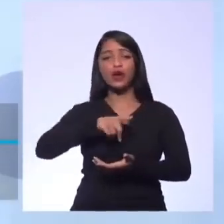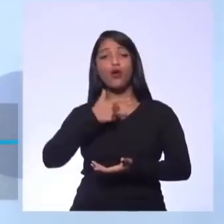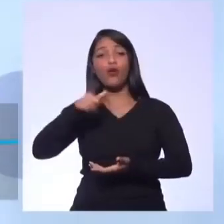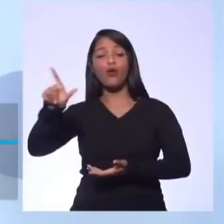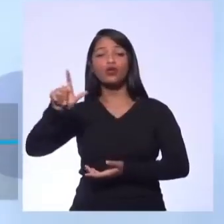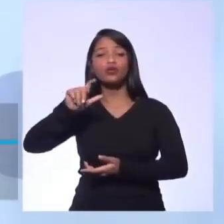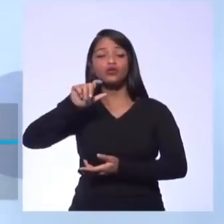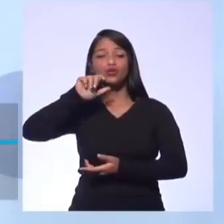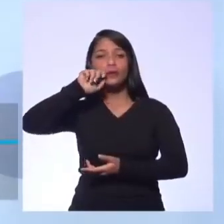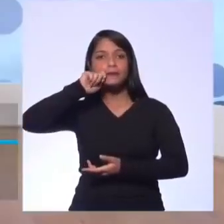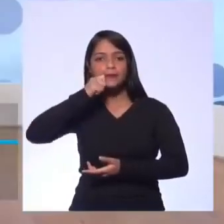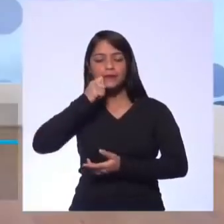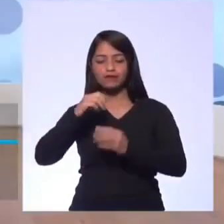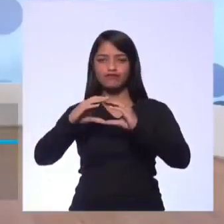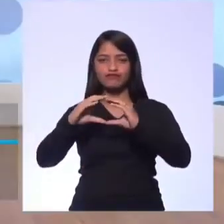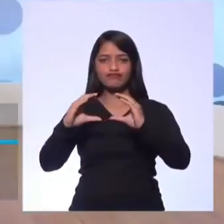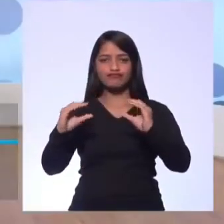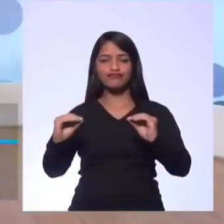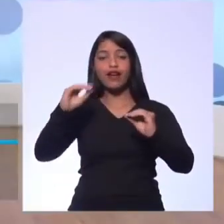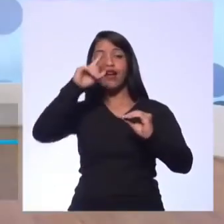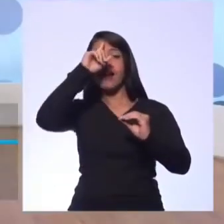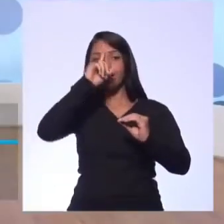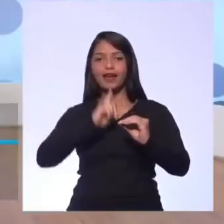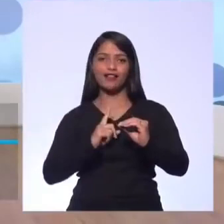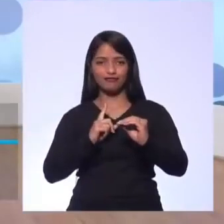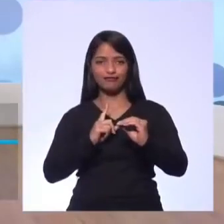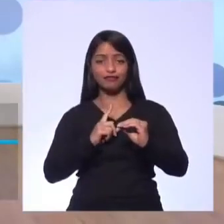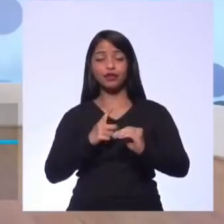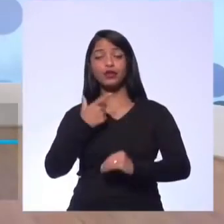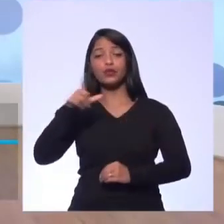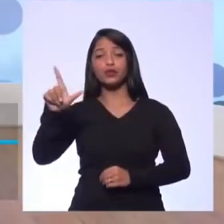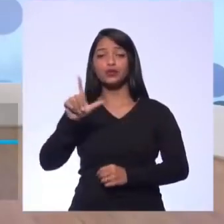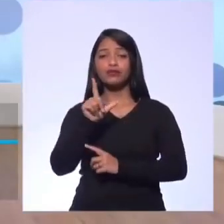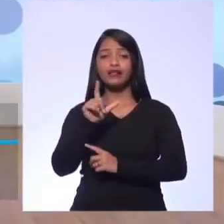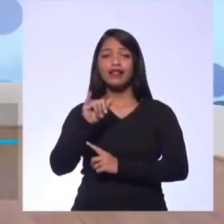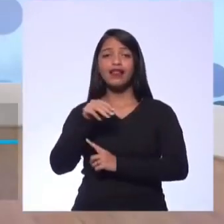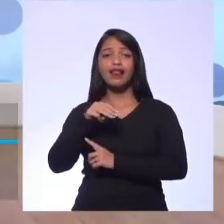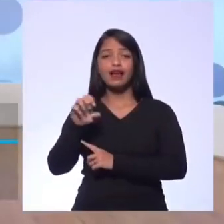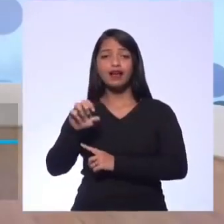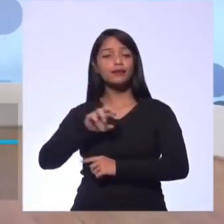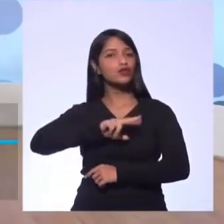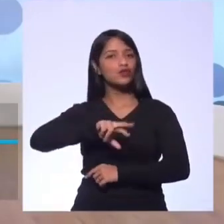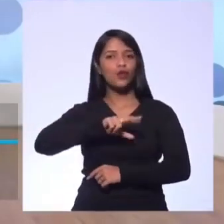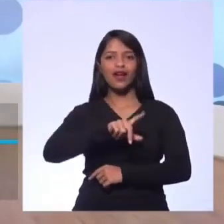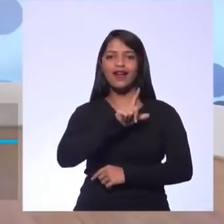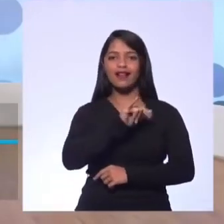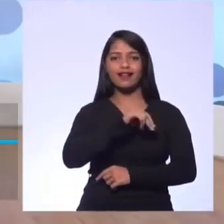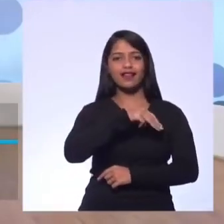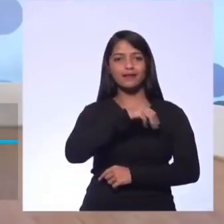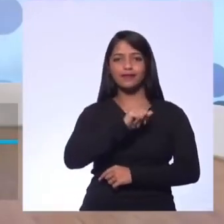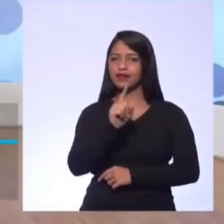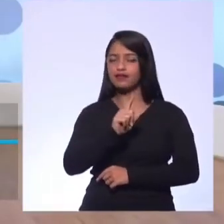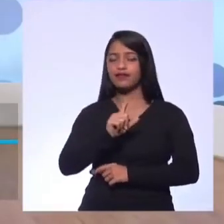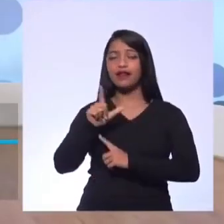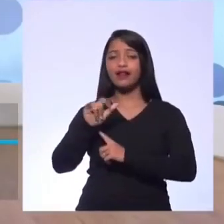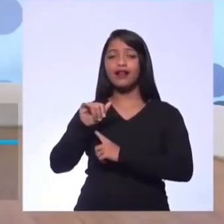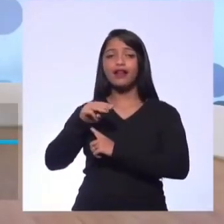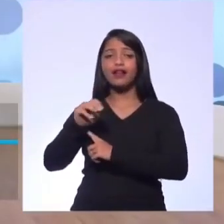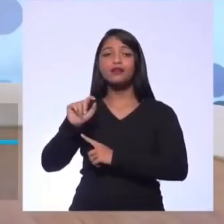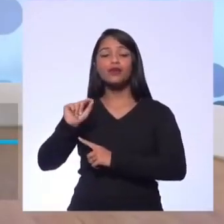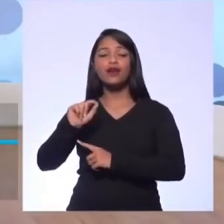limão amarelinho, Sim. tá? Lime também não é lima, lime é aquele limão verdinho, né?